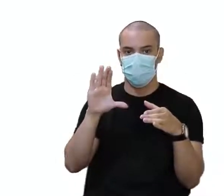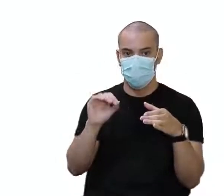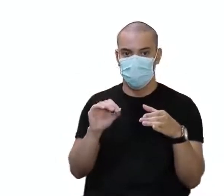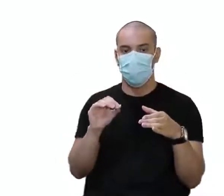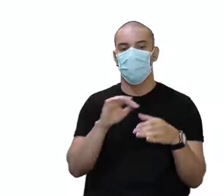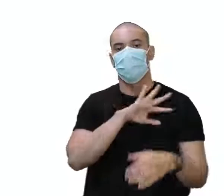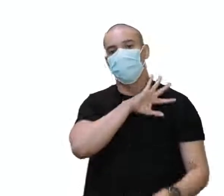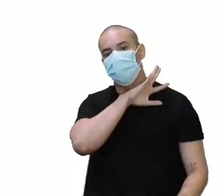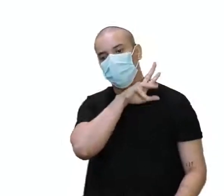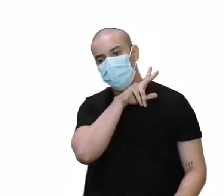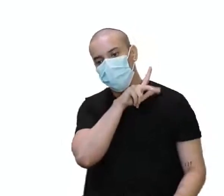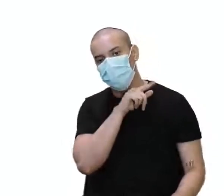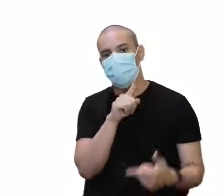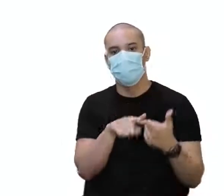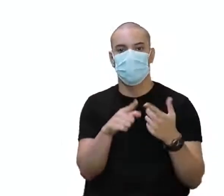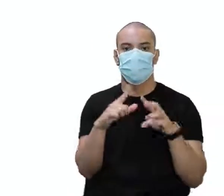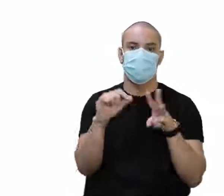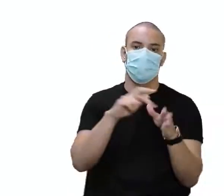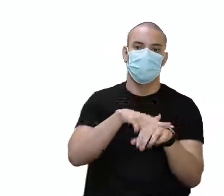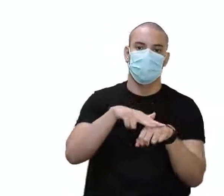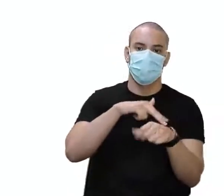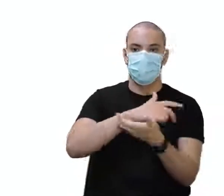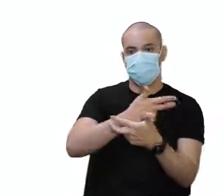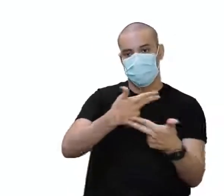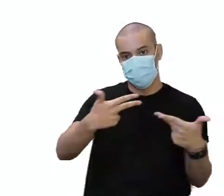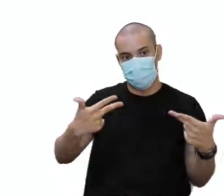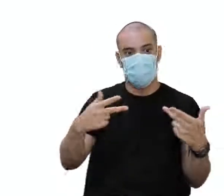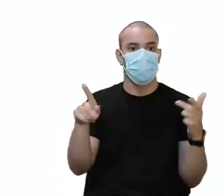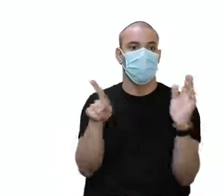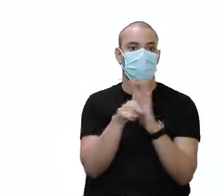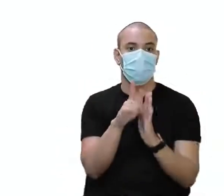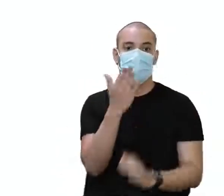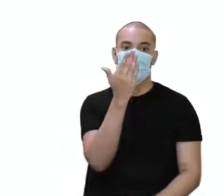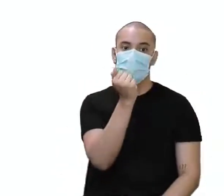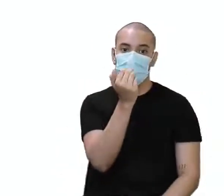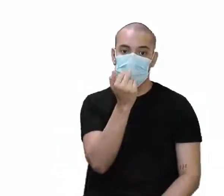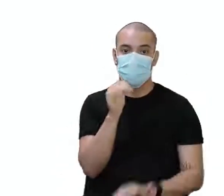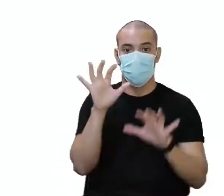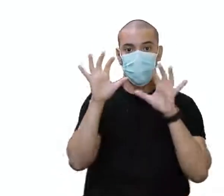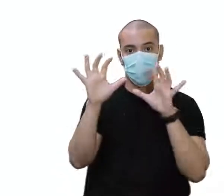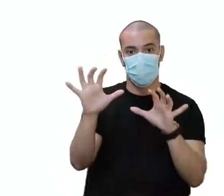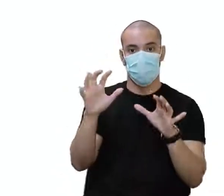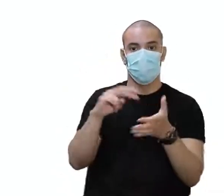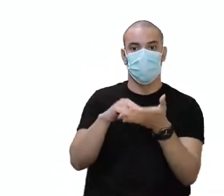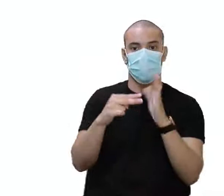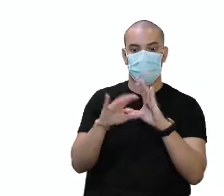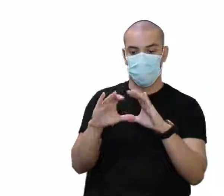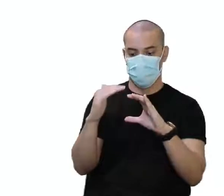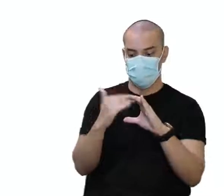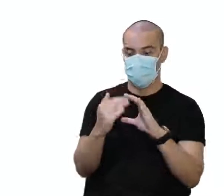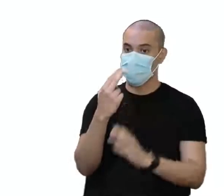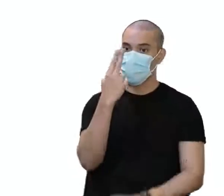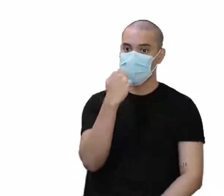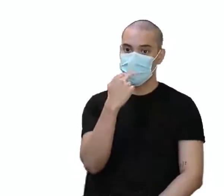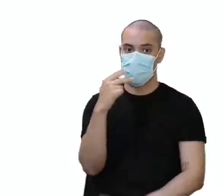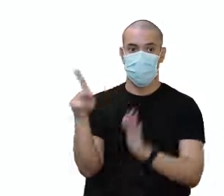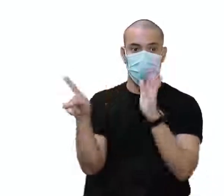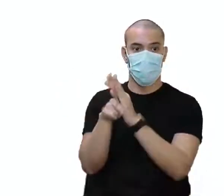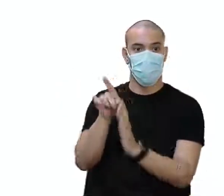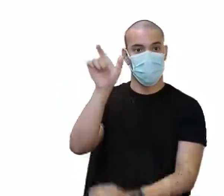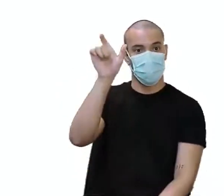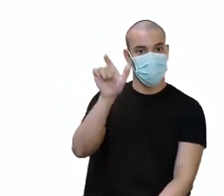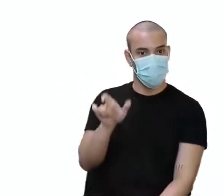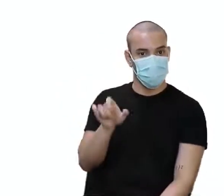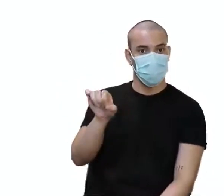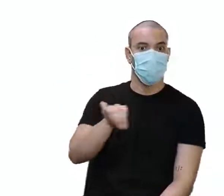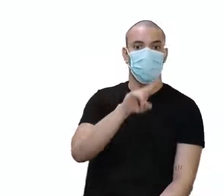e vegetais, possuindo semelhantes hábitos alimentares, ou seja, o nível de nutrição a qual pertence o indivíduo